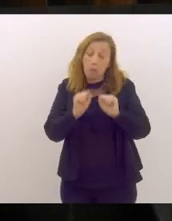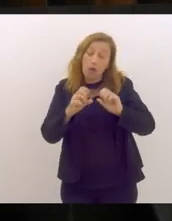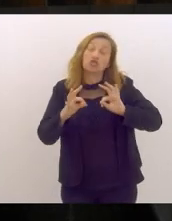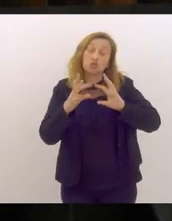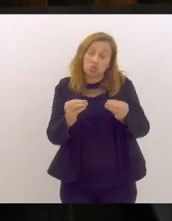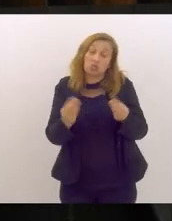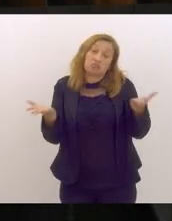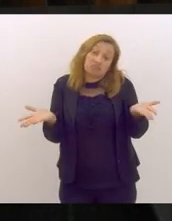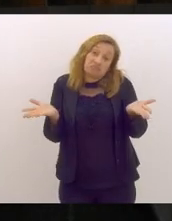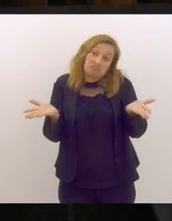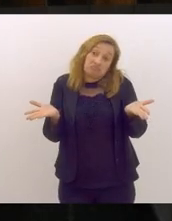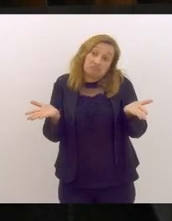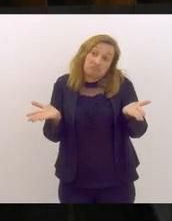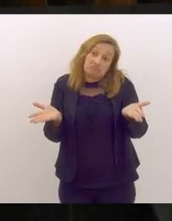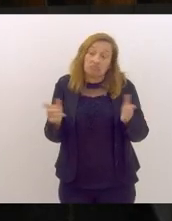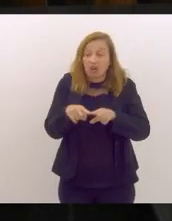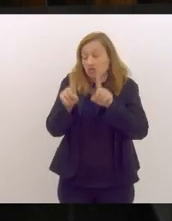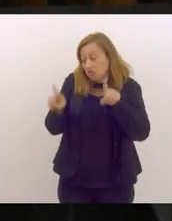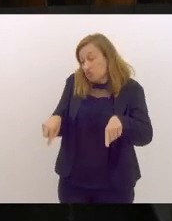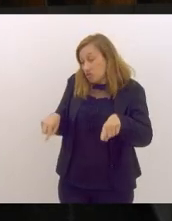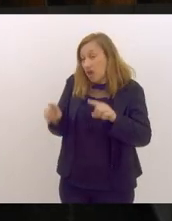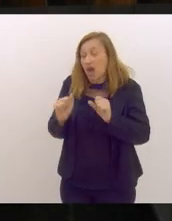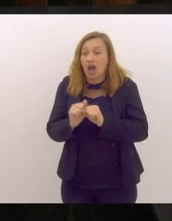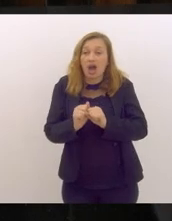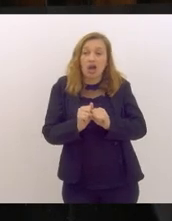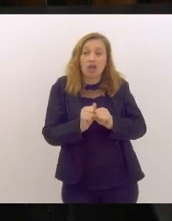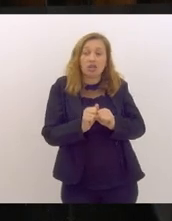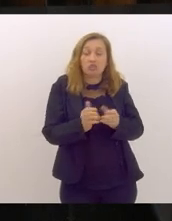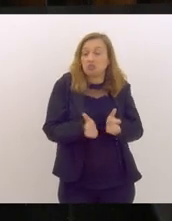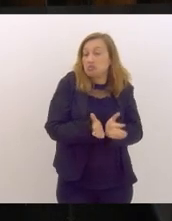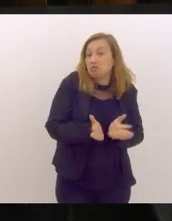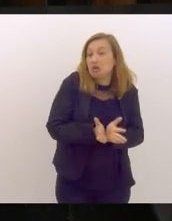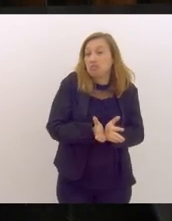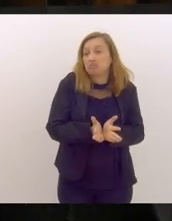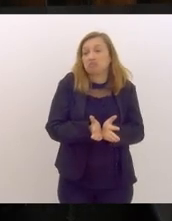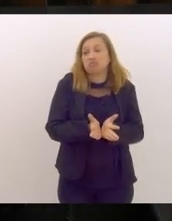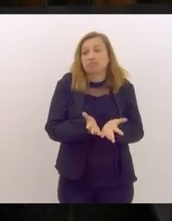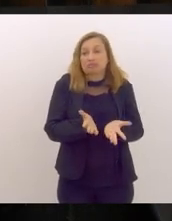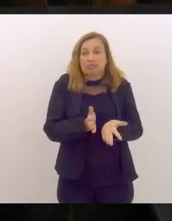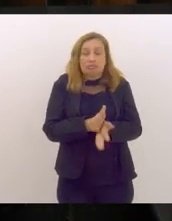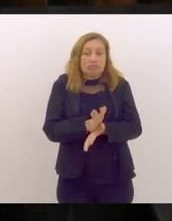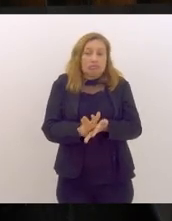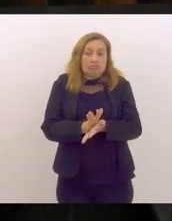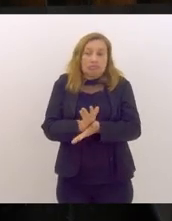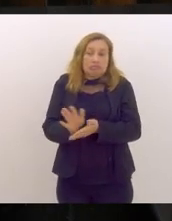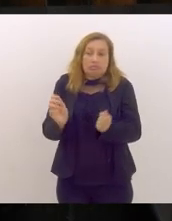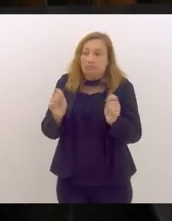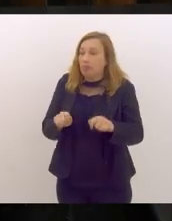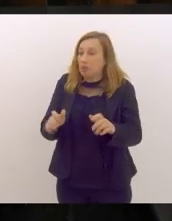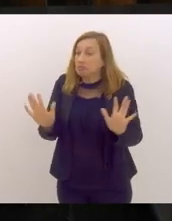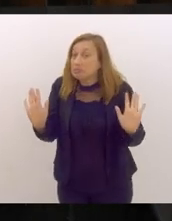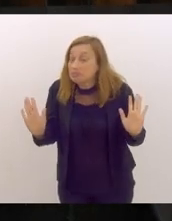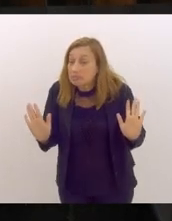tudo. Para os funcionários, para os menos favorecidos, não pode nada.